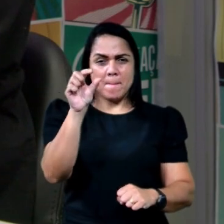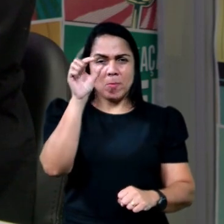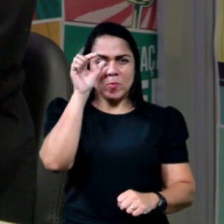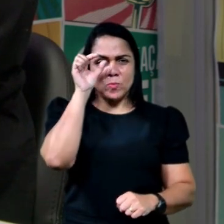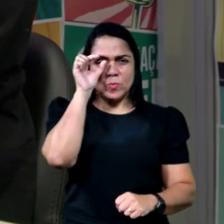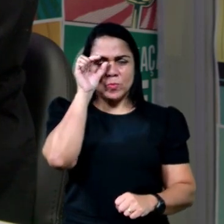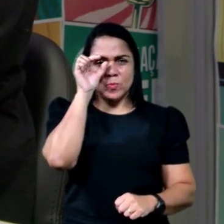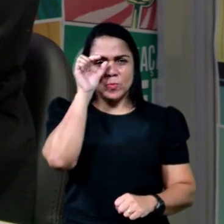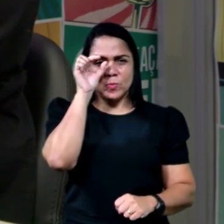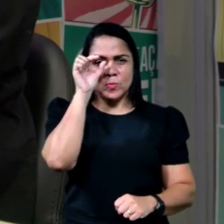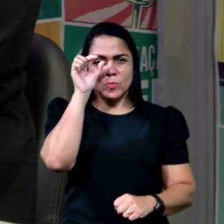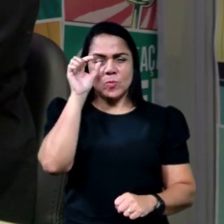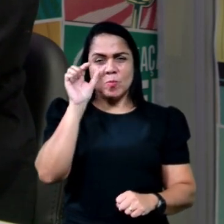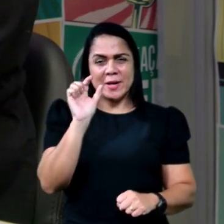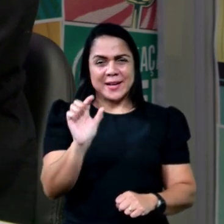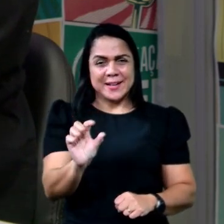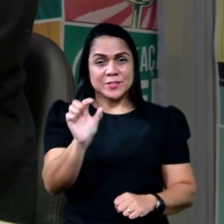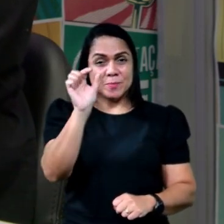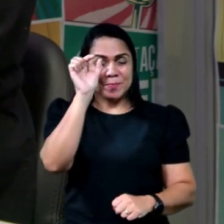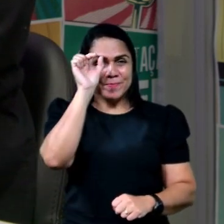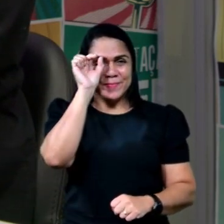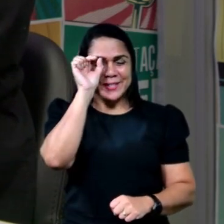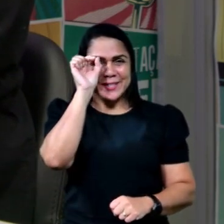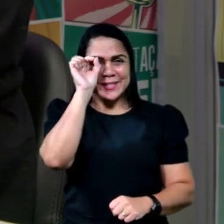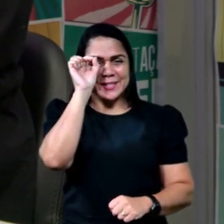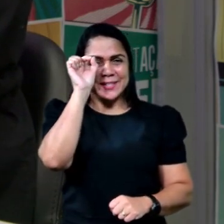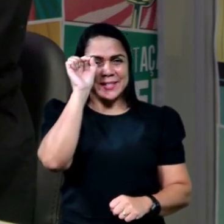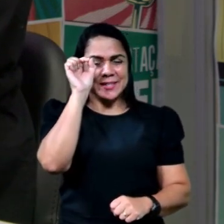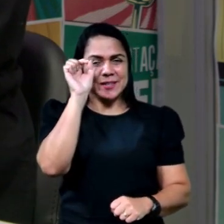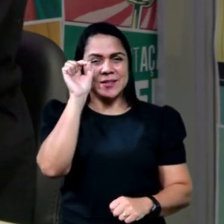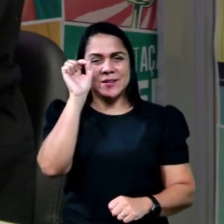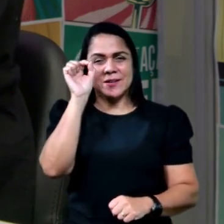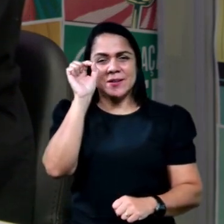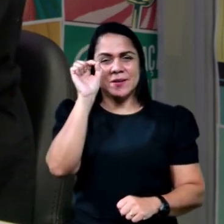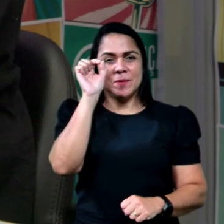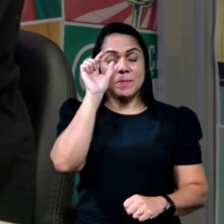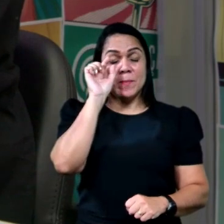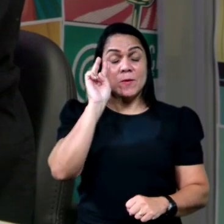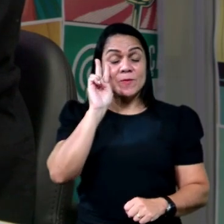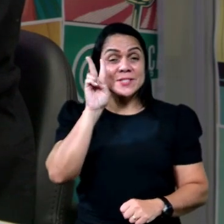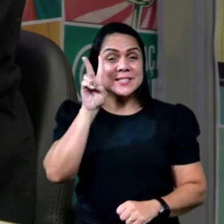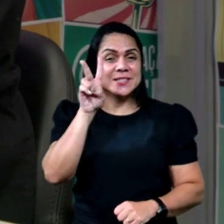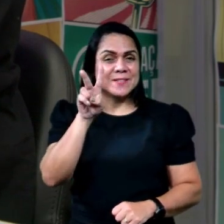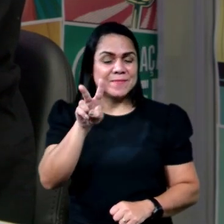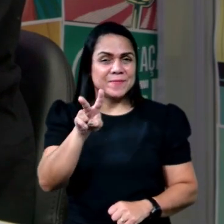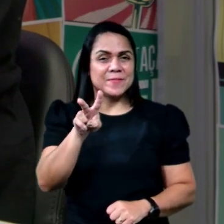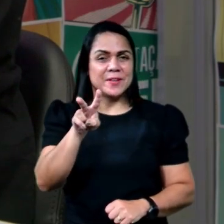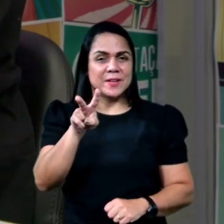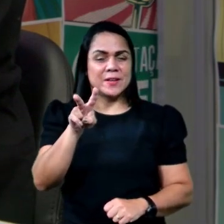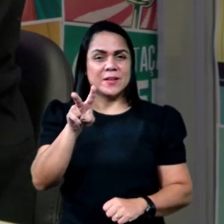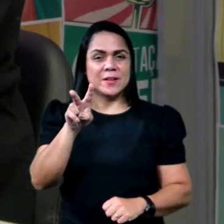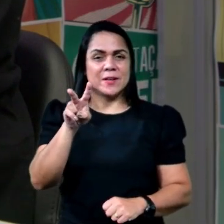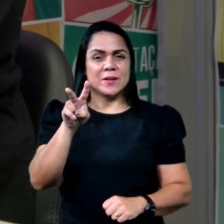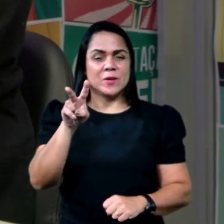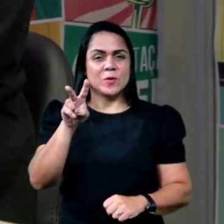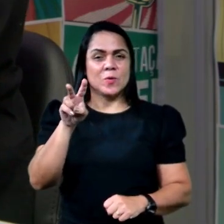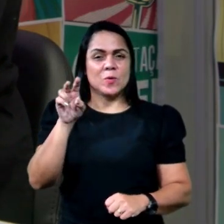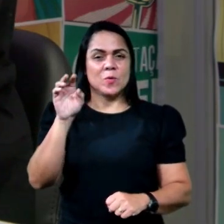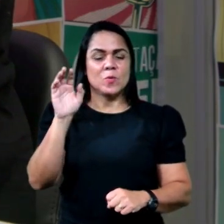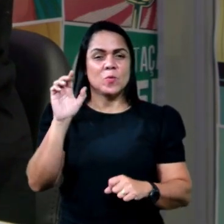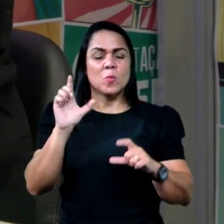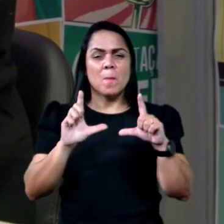monóculo, imagina uma caixinha pequenininha, com uma foto pequenininha, onde você coloca o olho para enxergar uma foto. É uma coisa antiga,